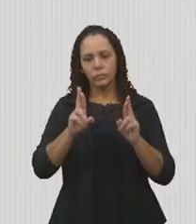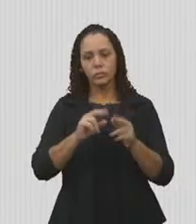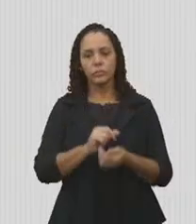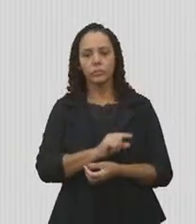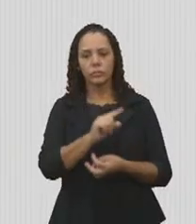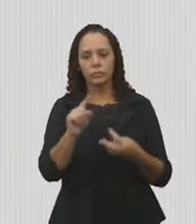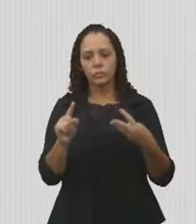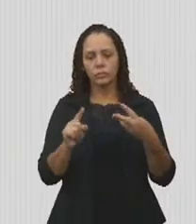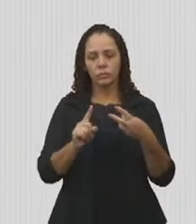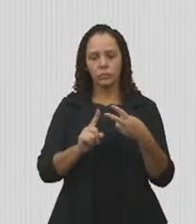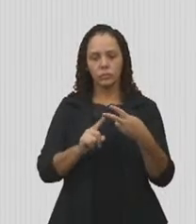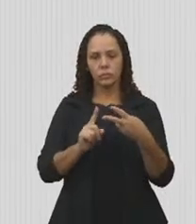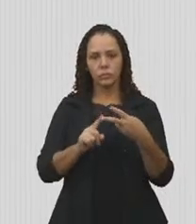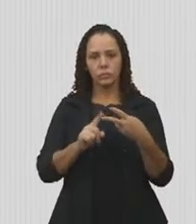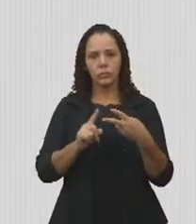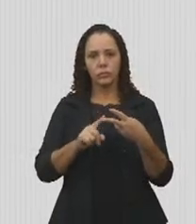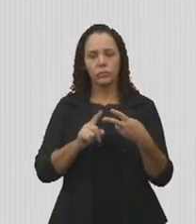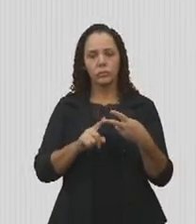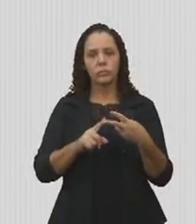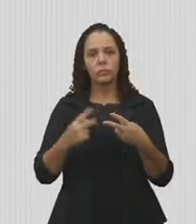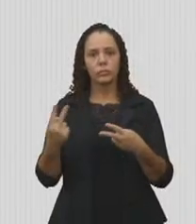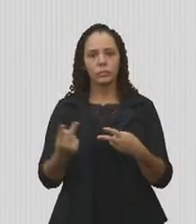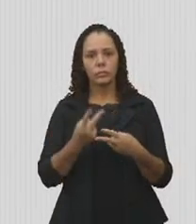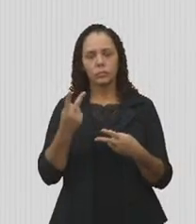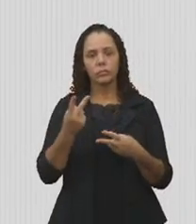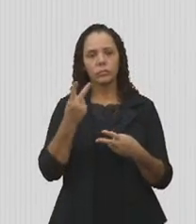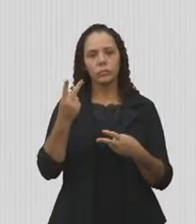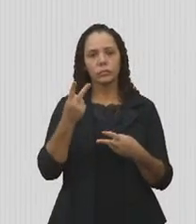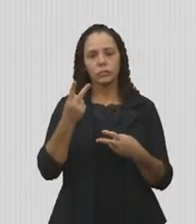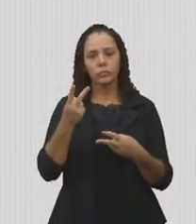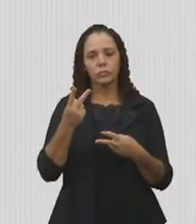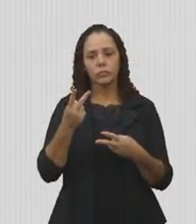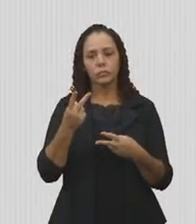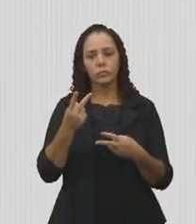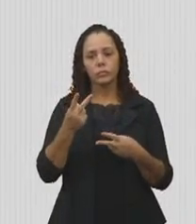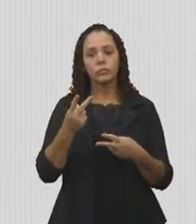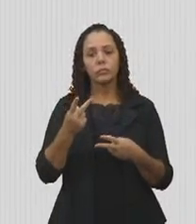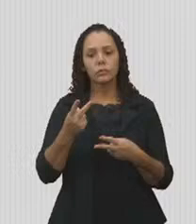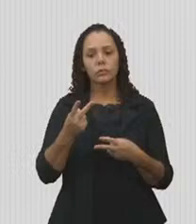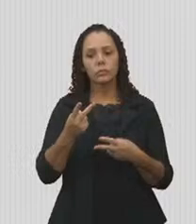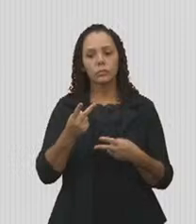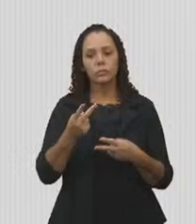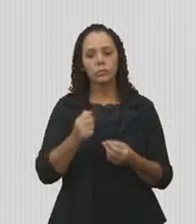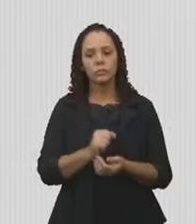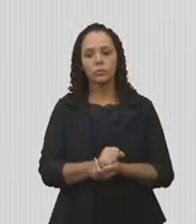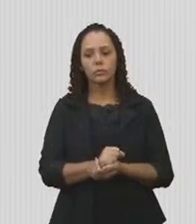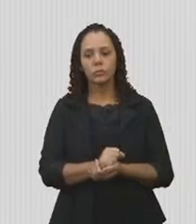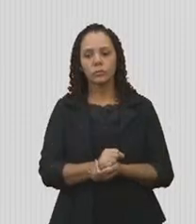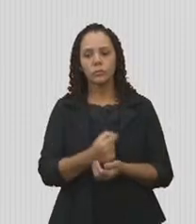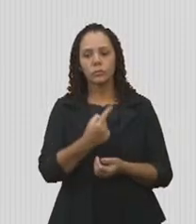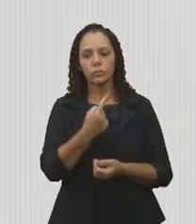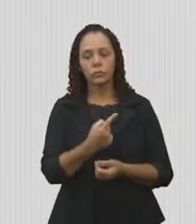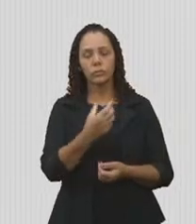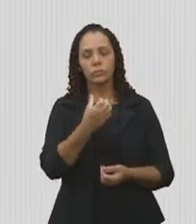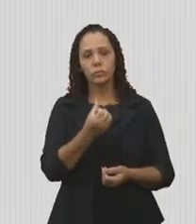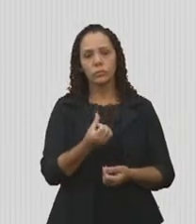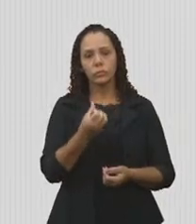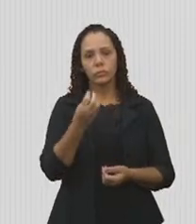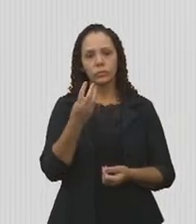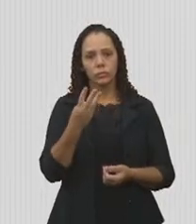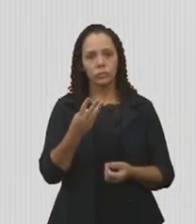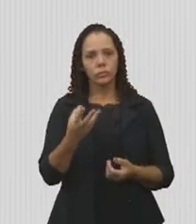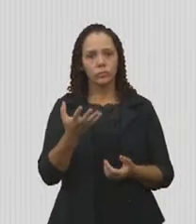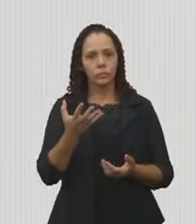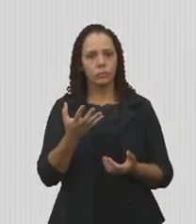uma receita que ela só tem um valor residual, ela deixou de existir no município. Dos 163 mil previsto, o